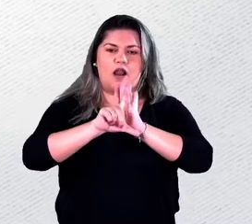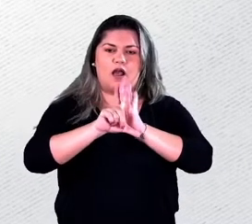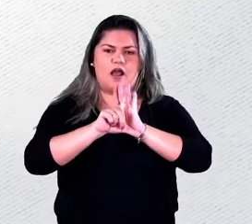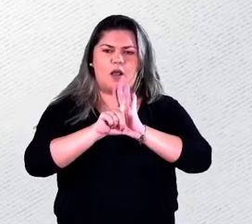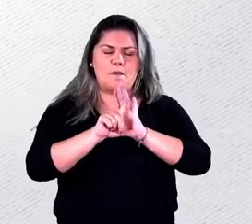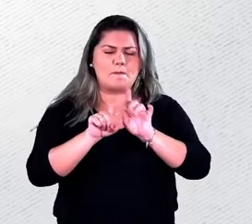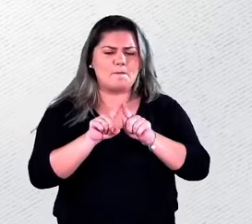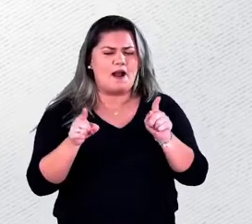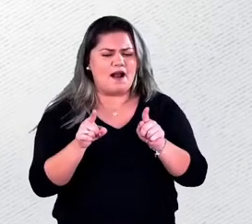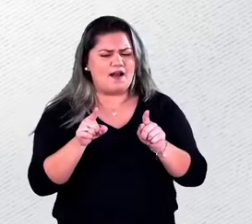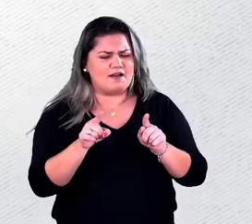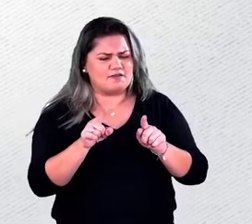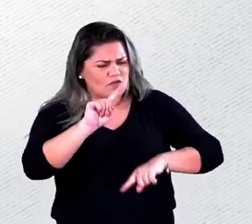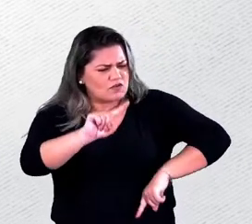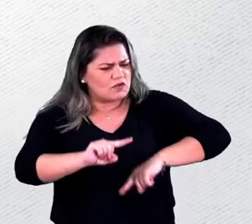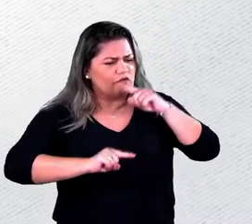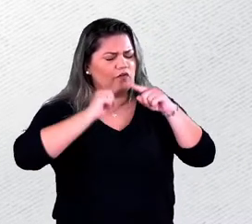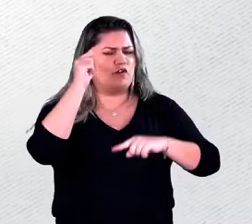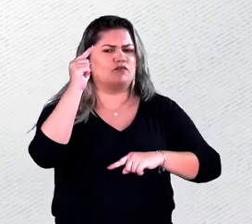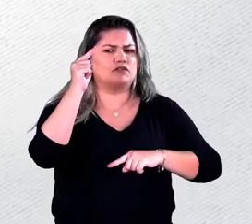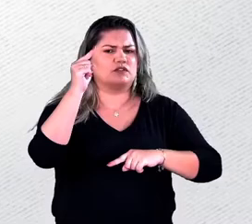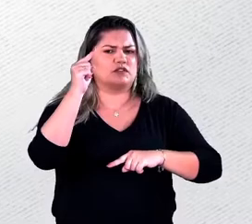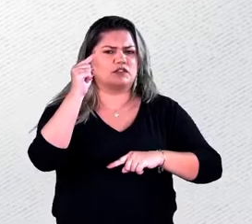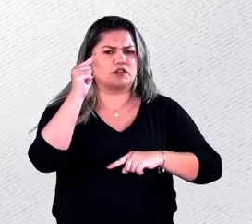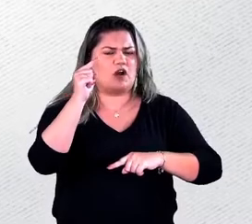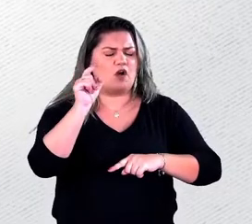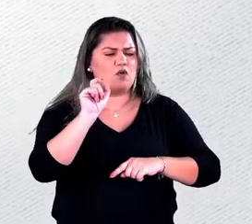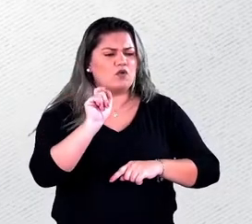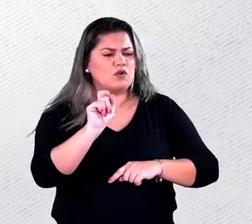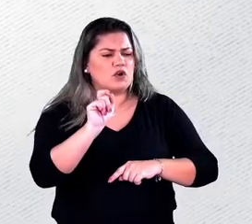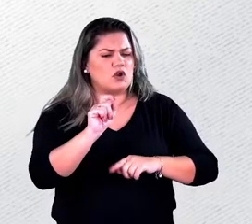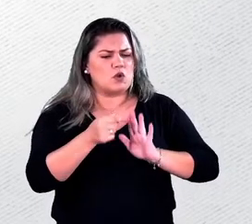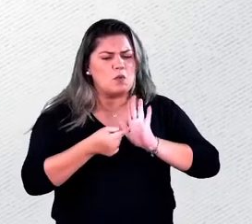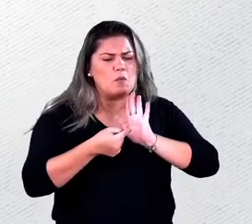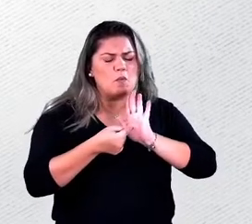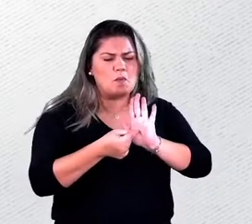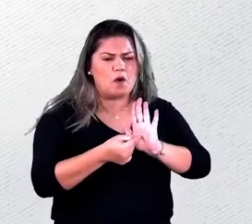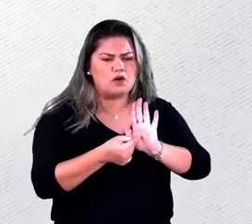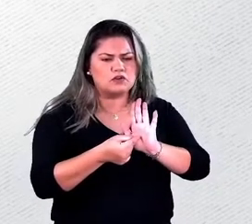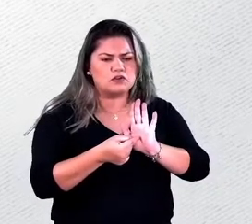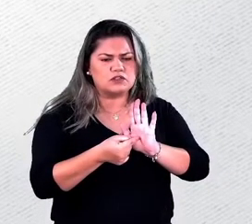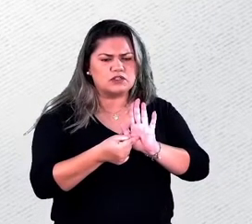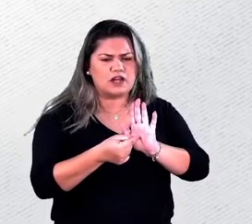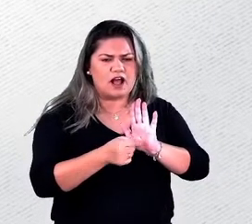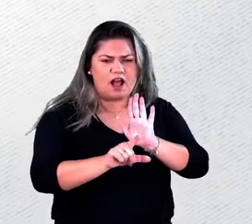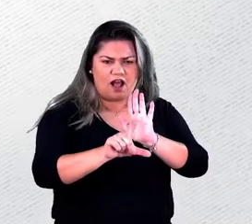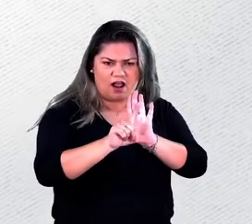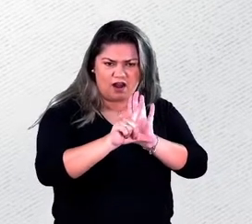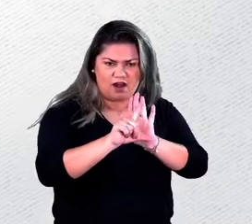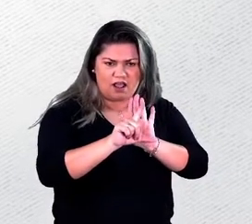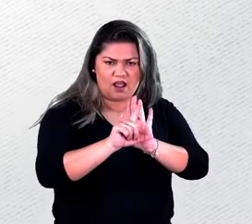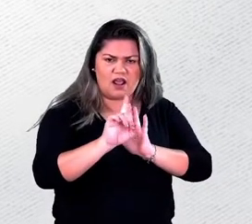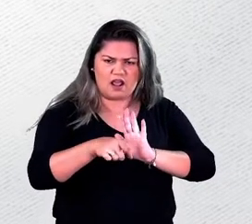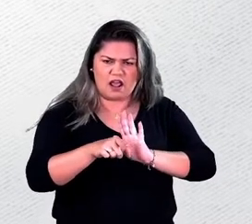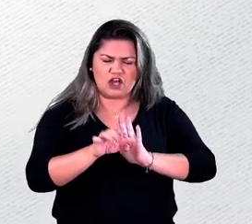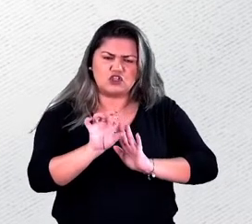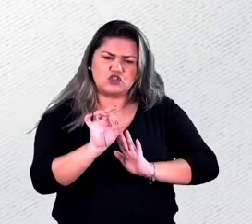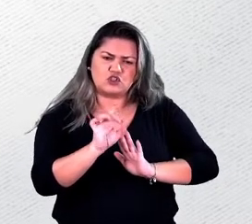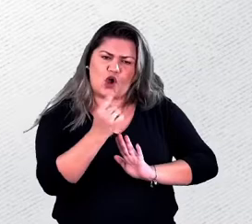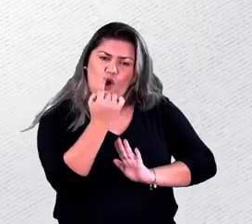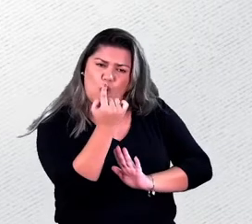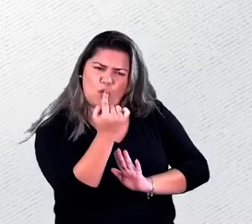passo evolutivo no que toca ao Marco legislativo é apenas um passo